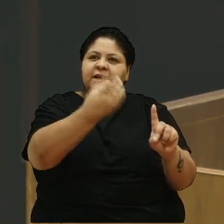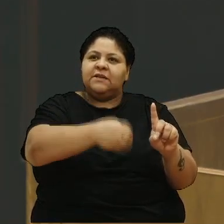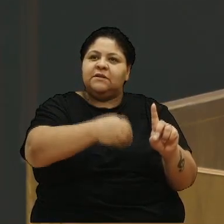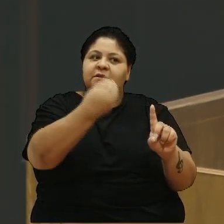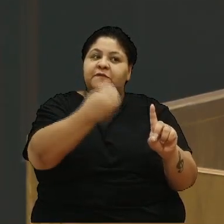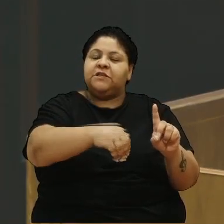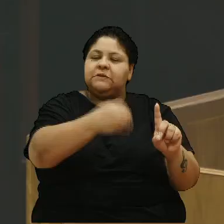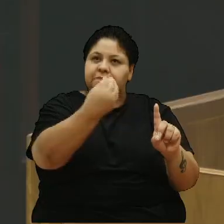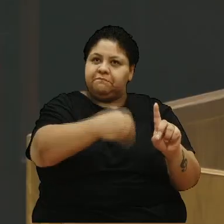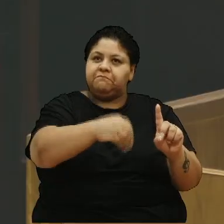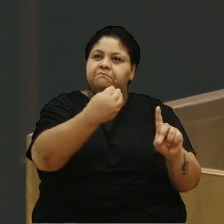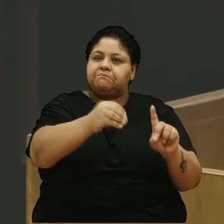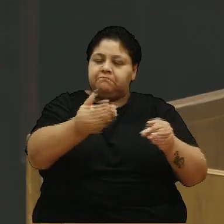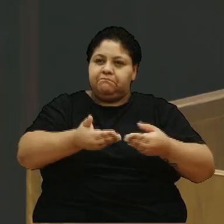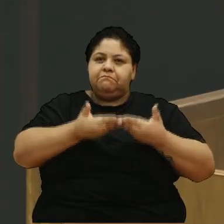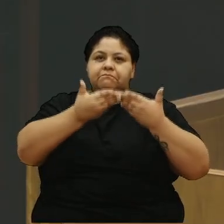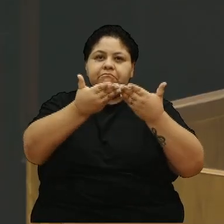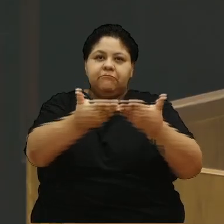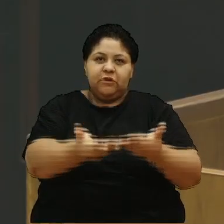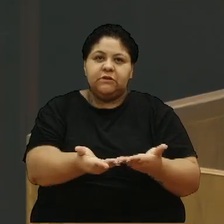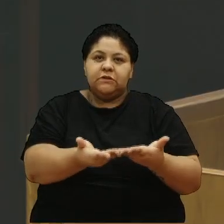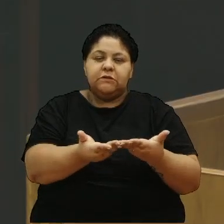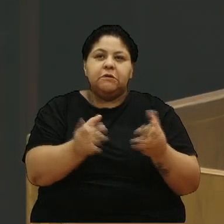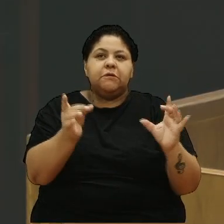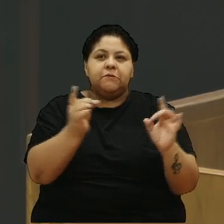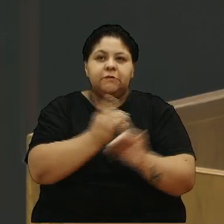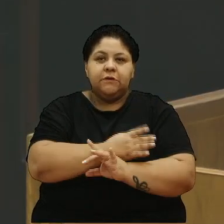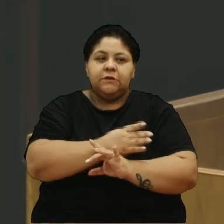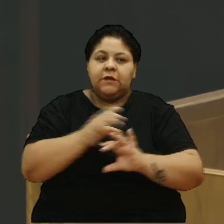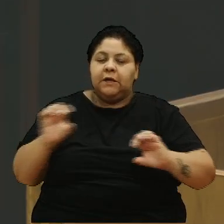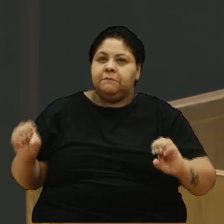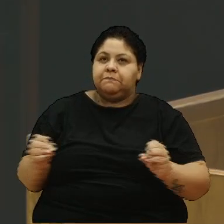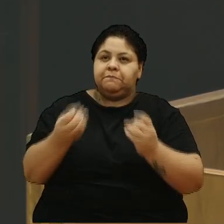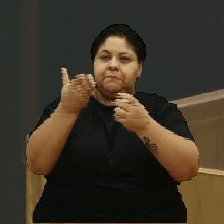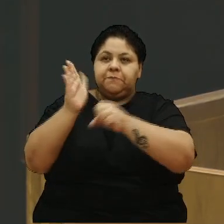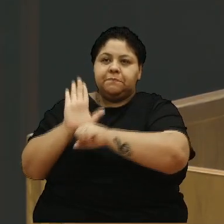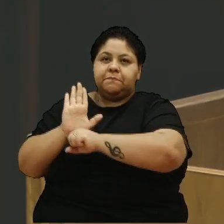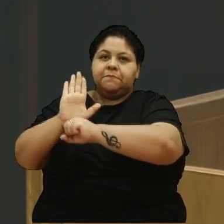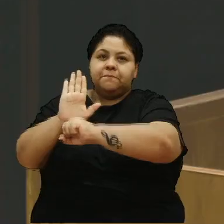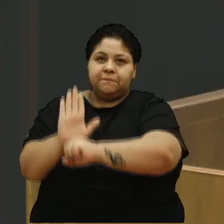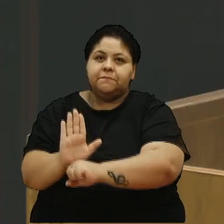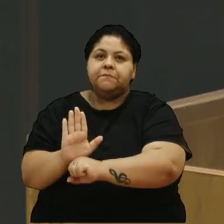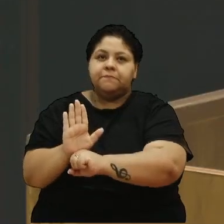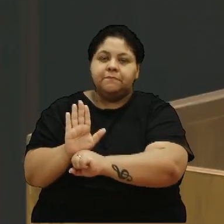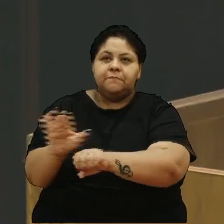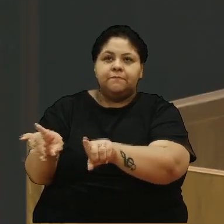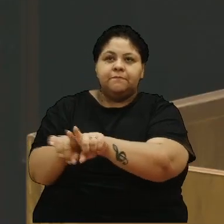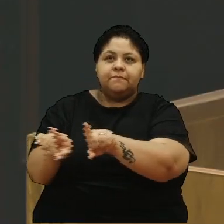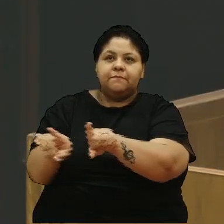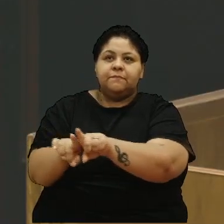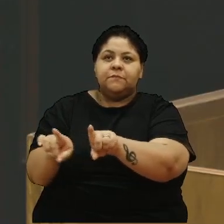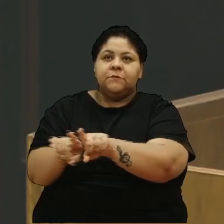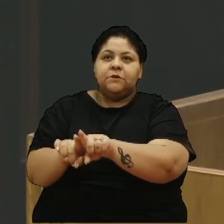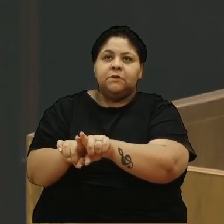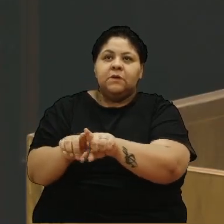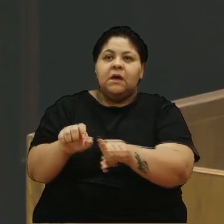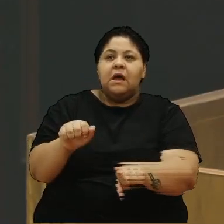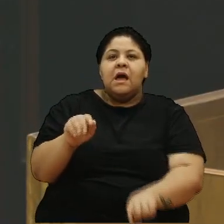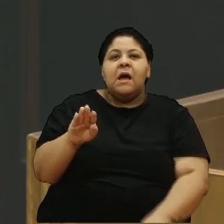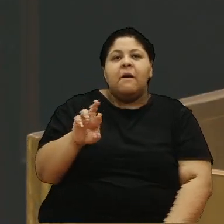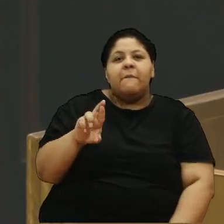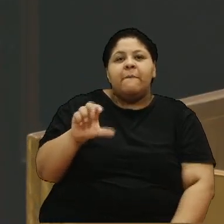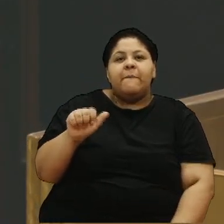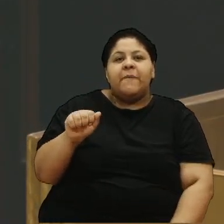município, doações espontâneas, eventos beneficentes, assim como pelo Abracabric, que